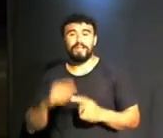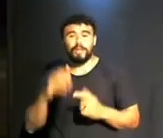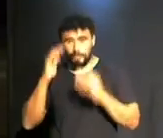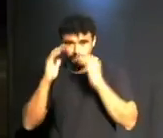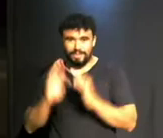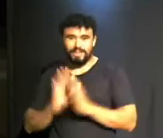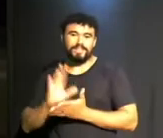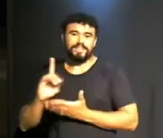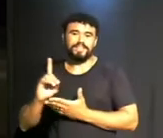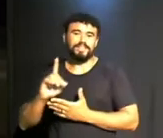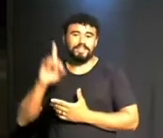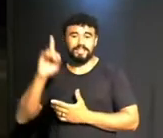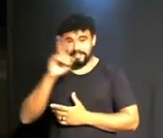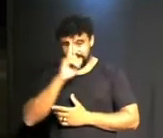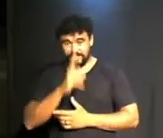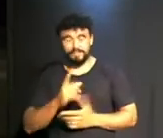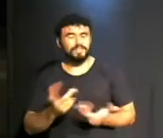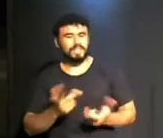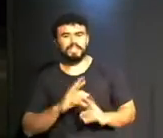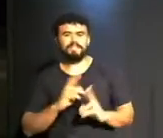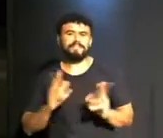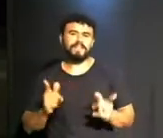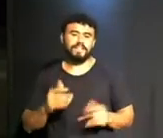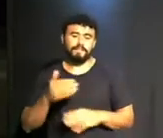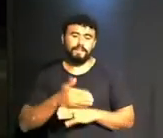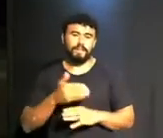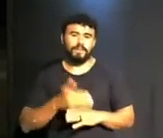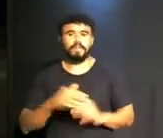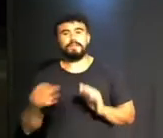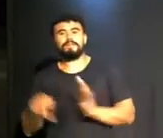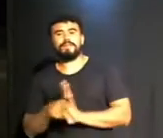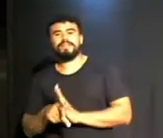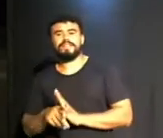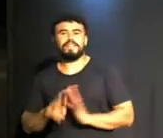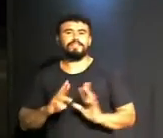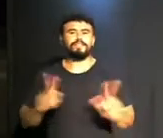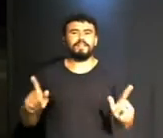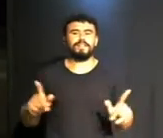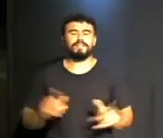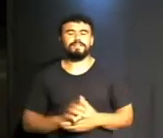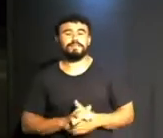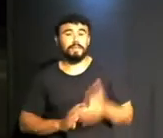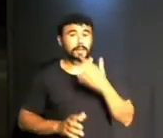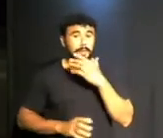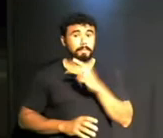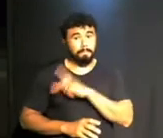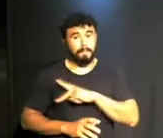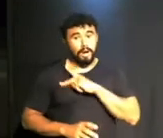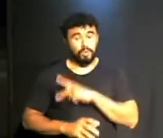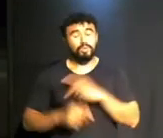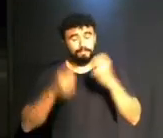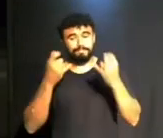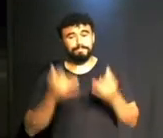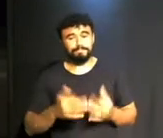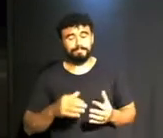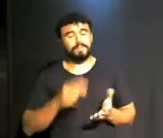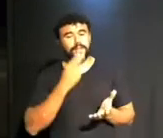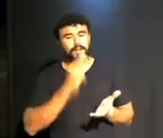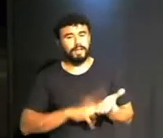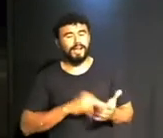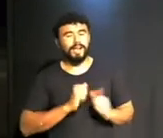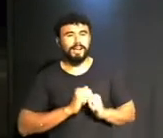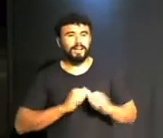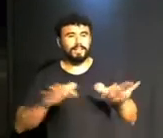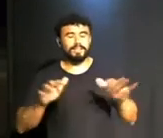entenda a direção do céu alguma diferença muito grande de frequentar e pertencer como se escreve as igrejas ele